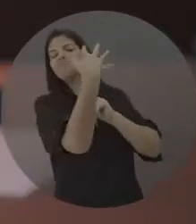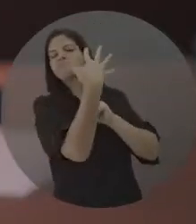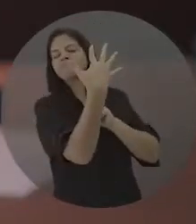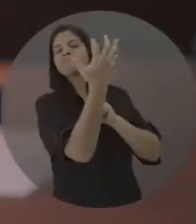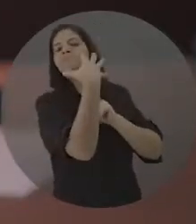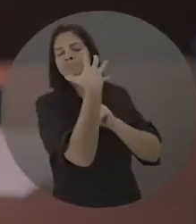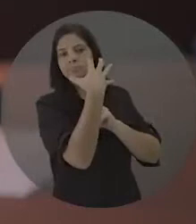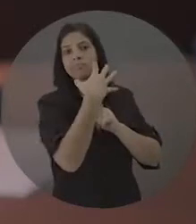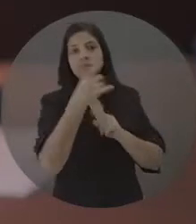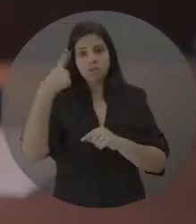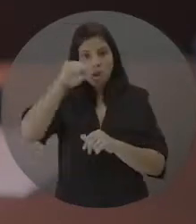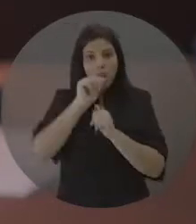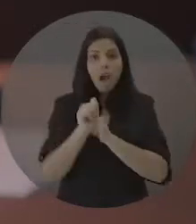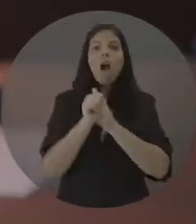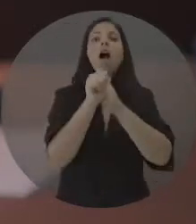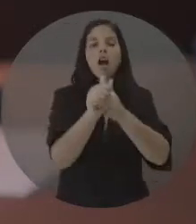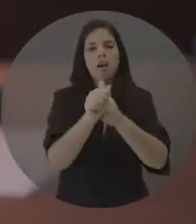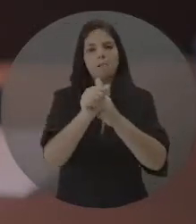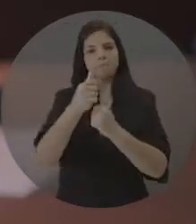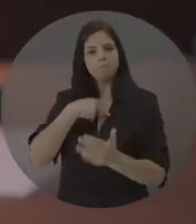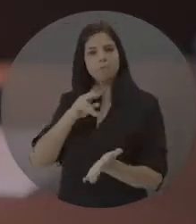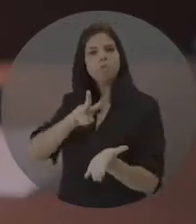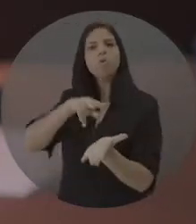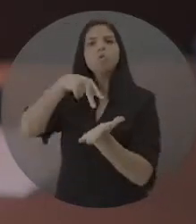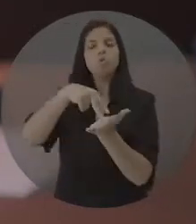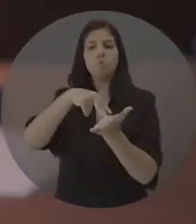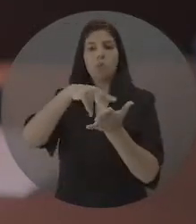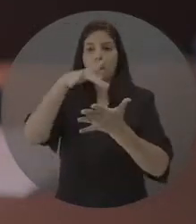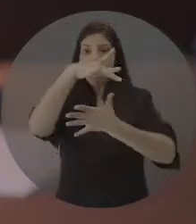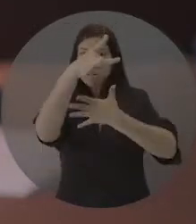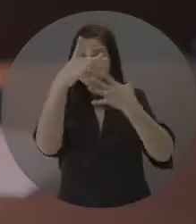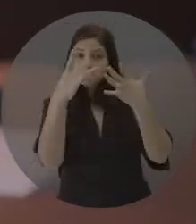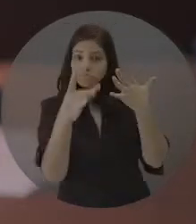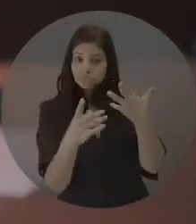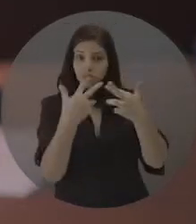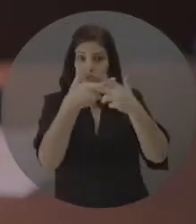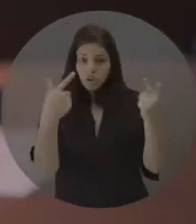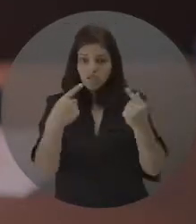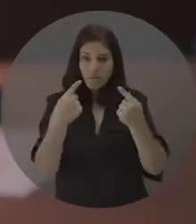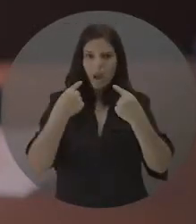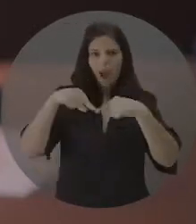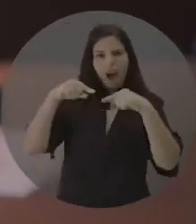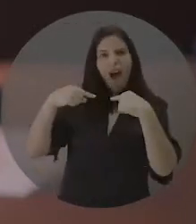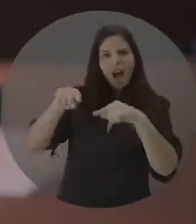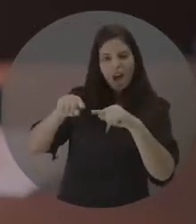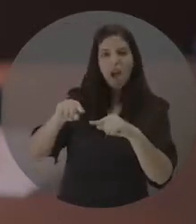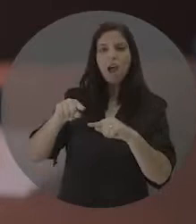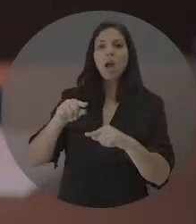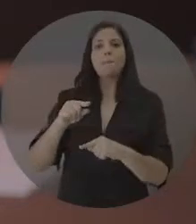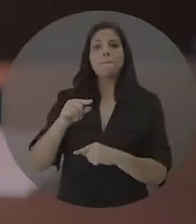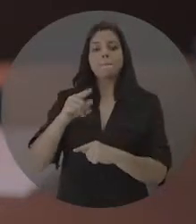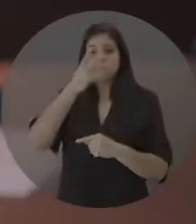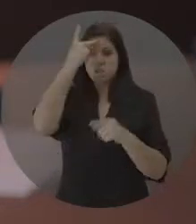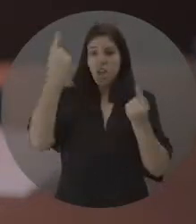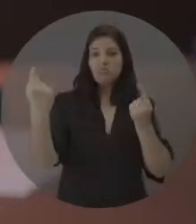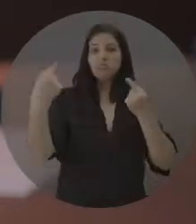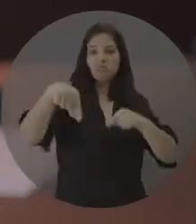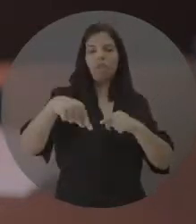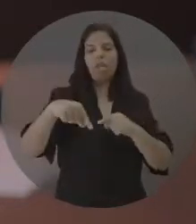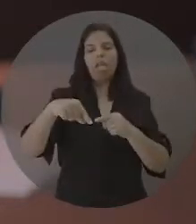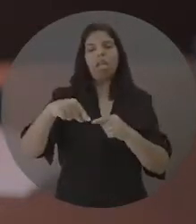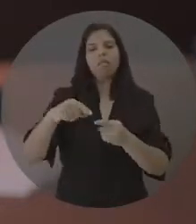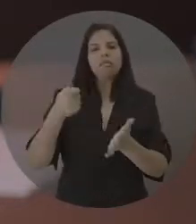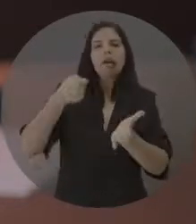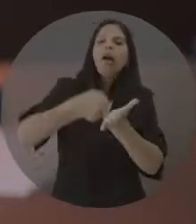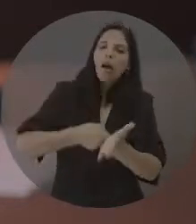atingir. Você tem acompanhado. Tenho me posicionado sobre todas essas questões da imprensa. Meus adversários